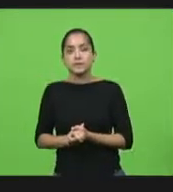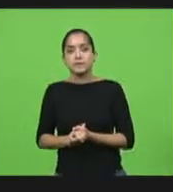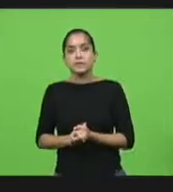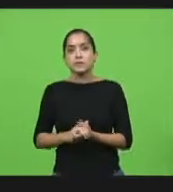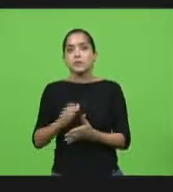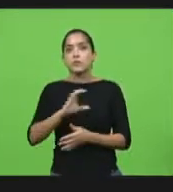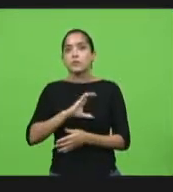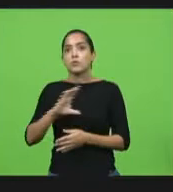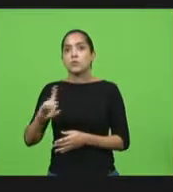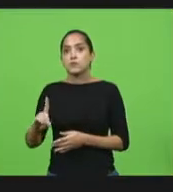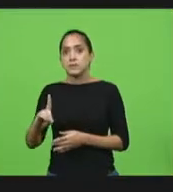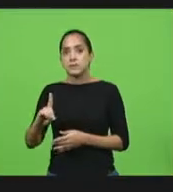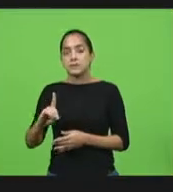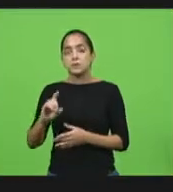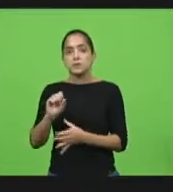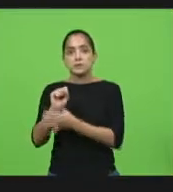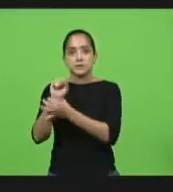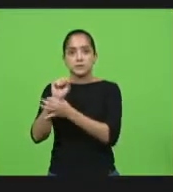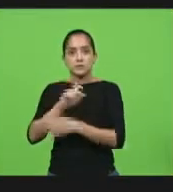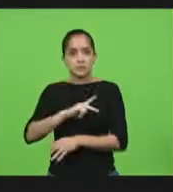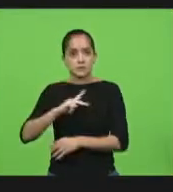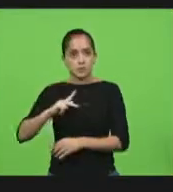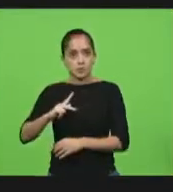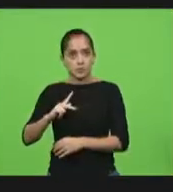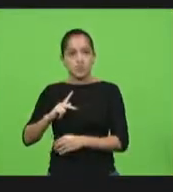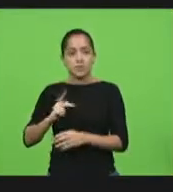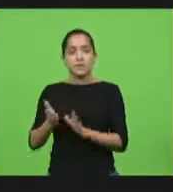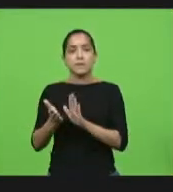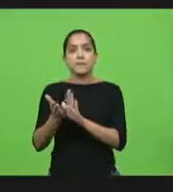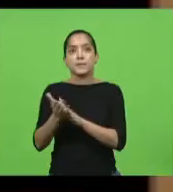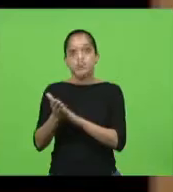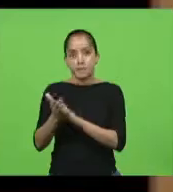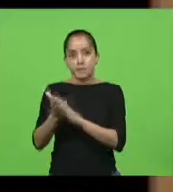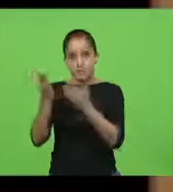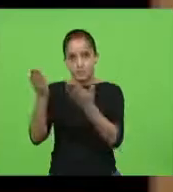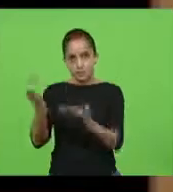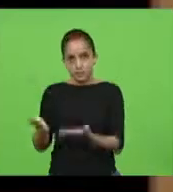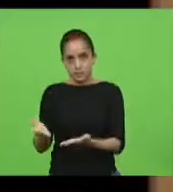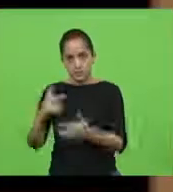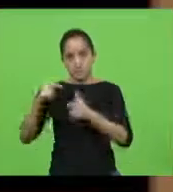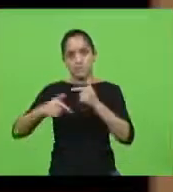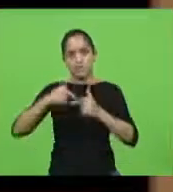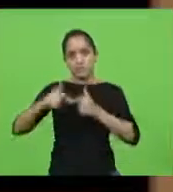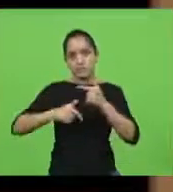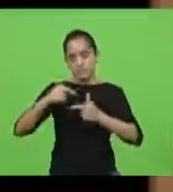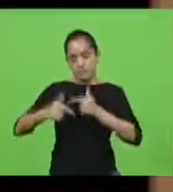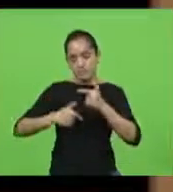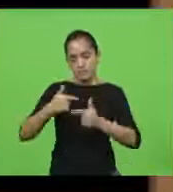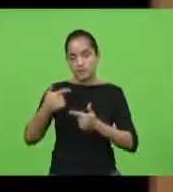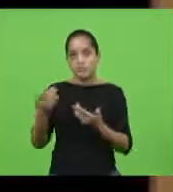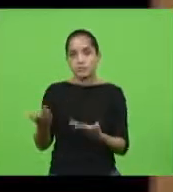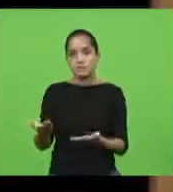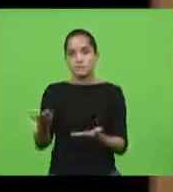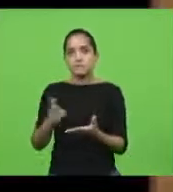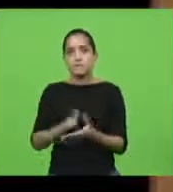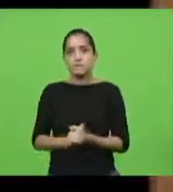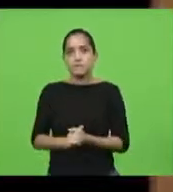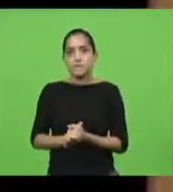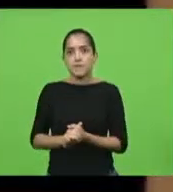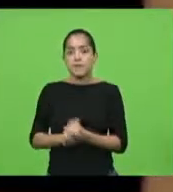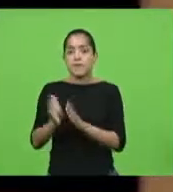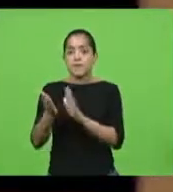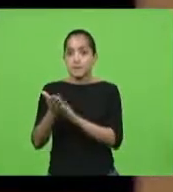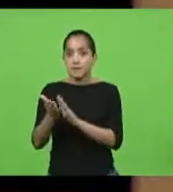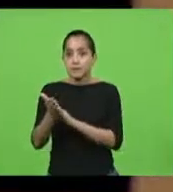coordenador aí da Segurança Pública, parabenizar a Vossa Excelência pelo trabalho que vem desenvolvendo, parabenizar